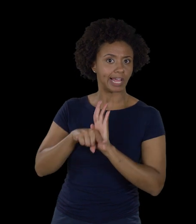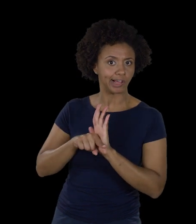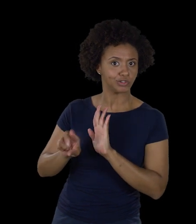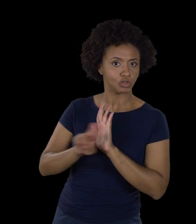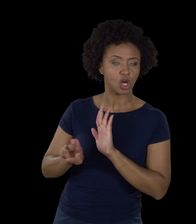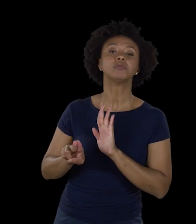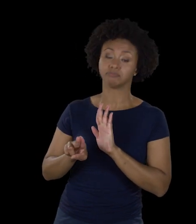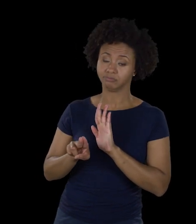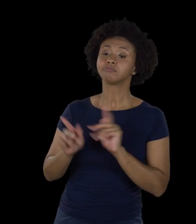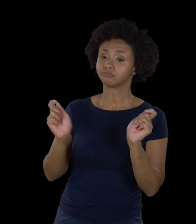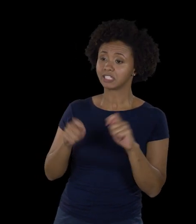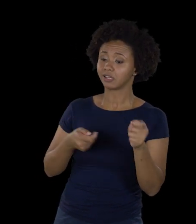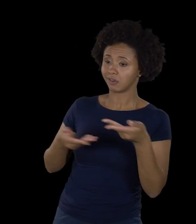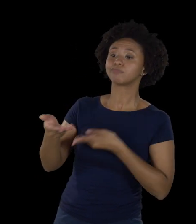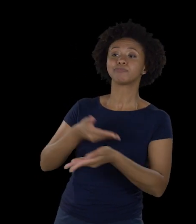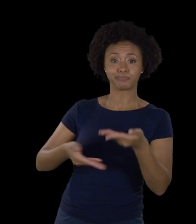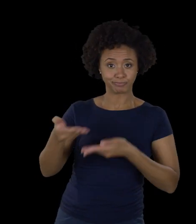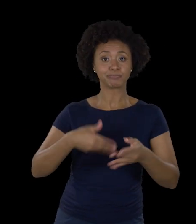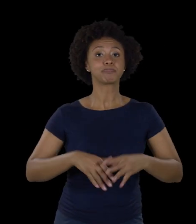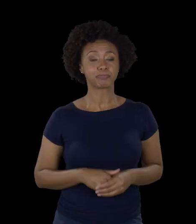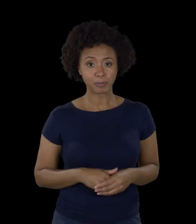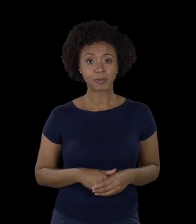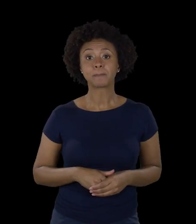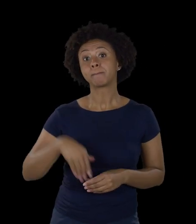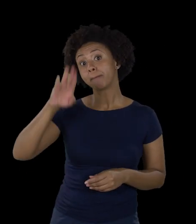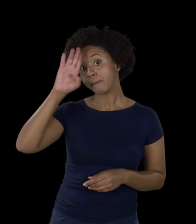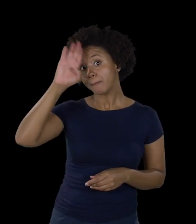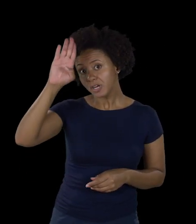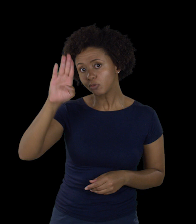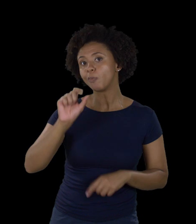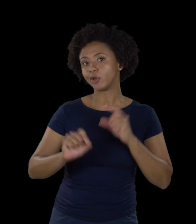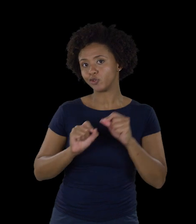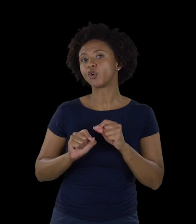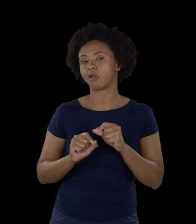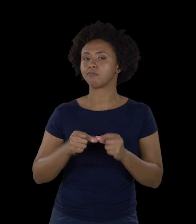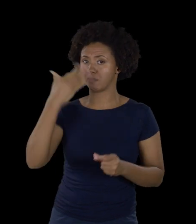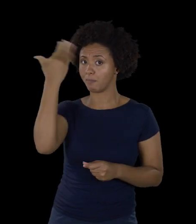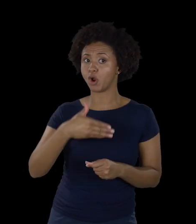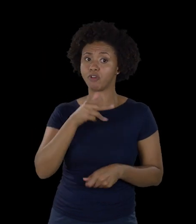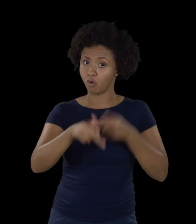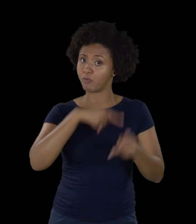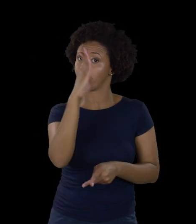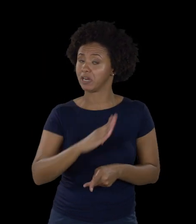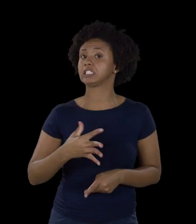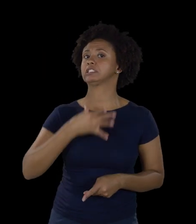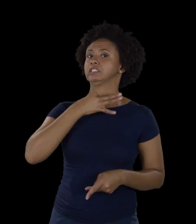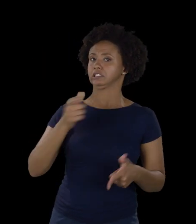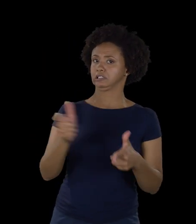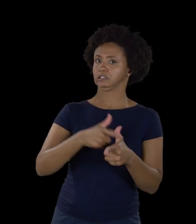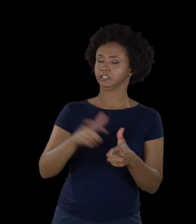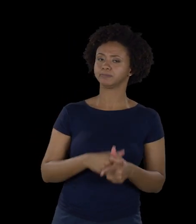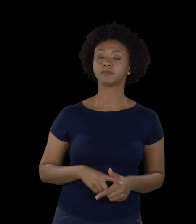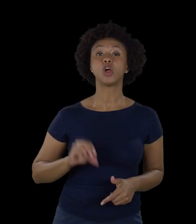mostra que os brasileiros estão perigosamente endividados. Atente-se também aos chamados ralos de